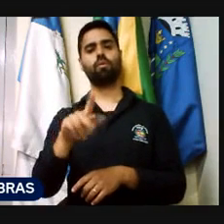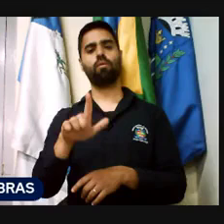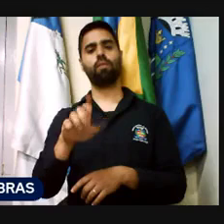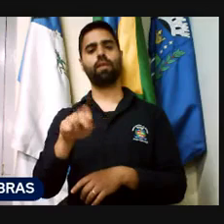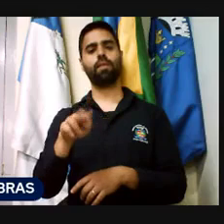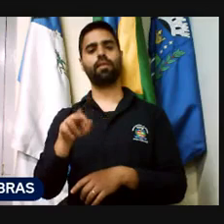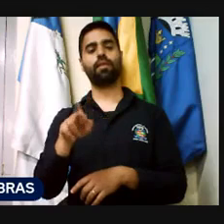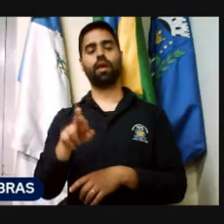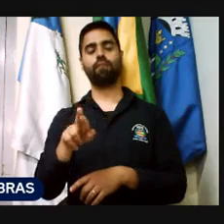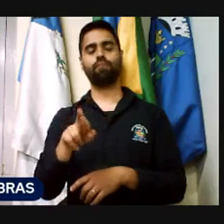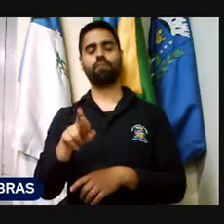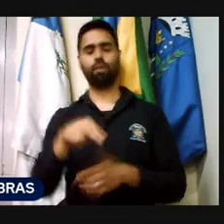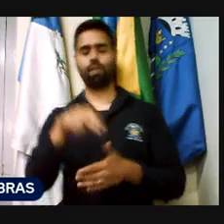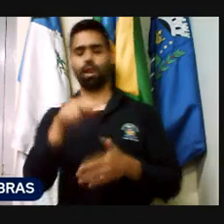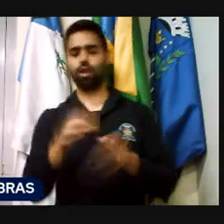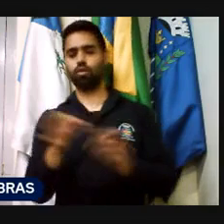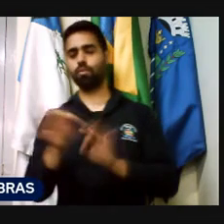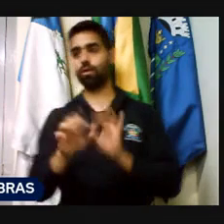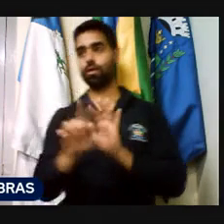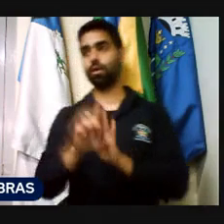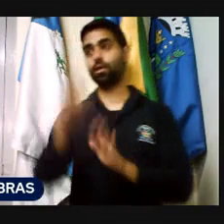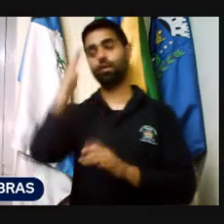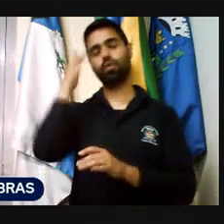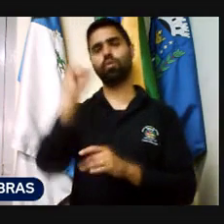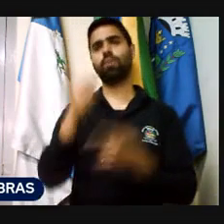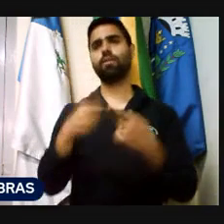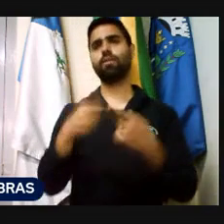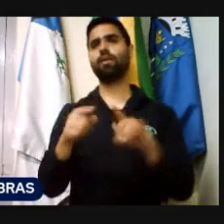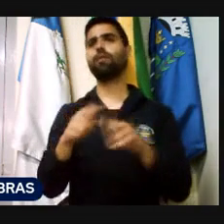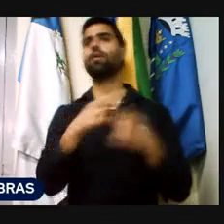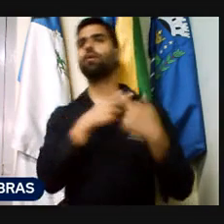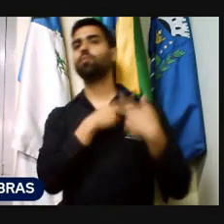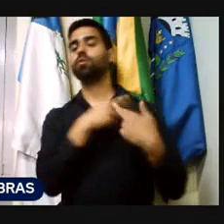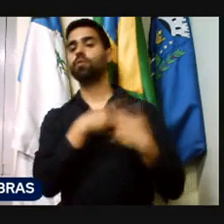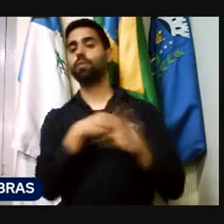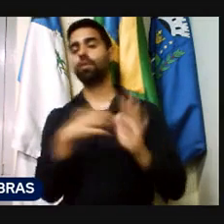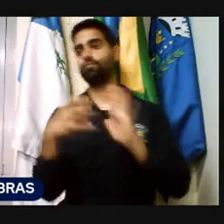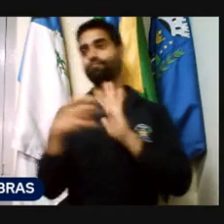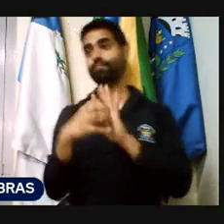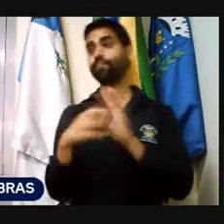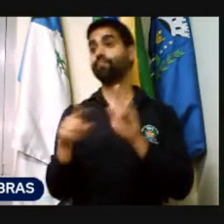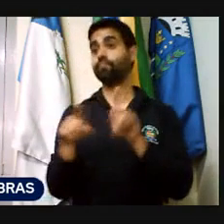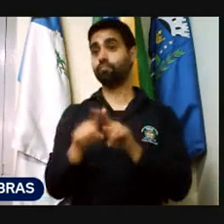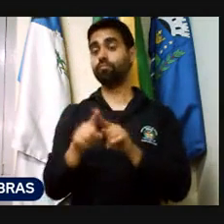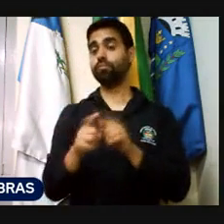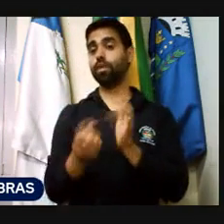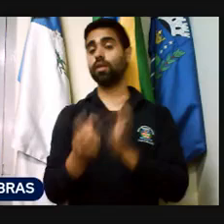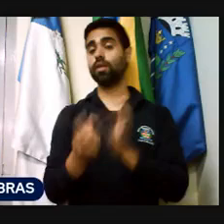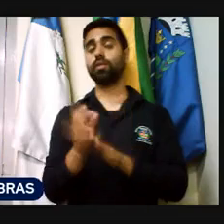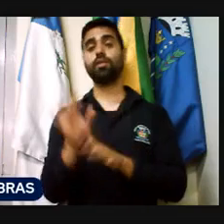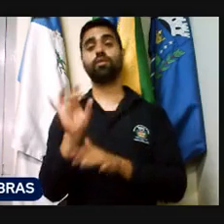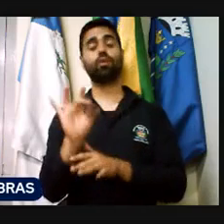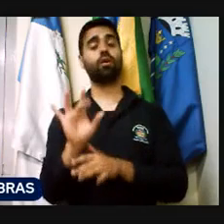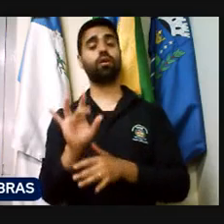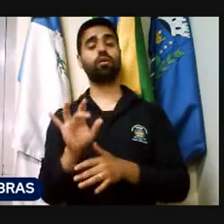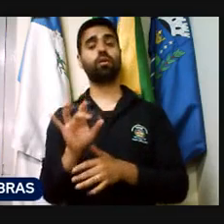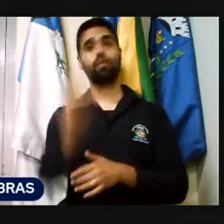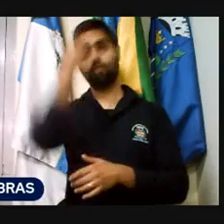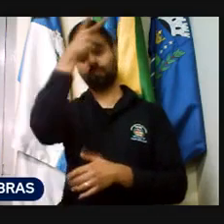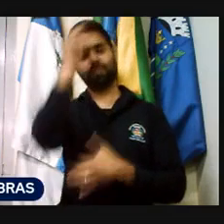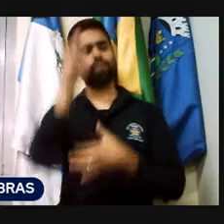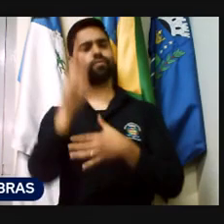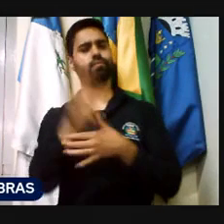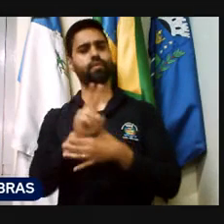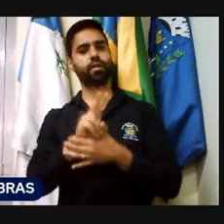forma, ao examinar o presente projeto de lei interna, verifica-se que a matéria é de natureza legislativa e quanto à iniciativa de competência privativa do chefe do Poder